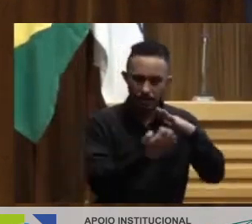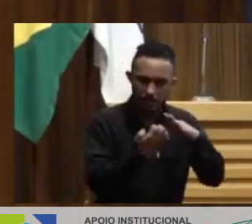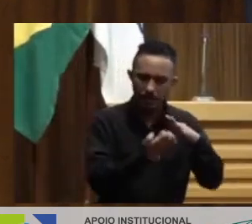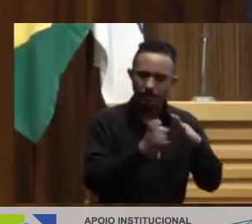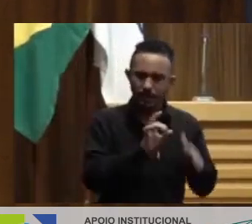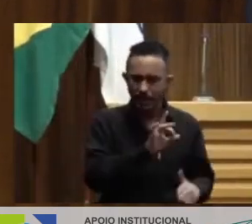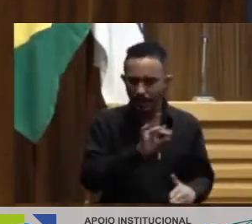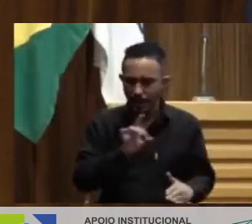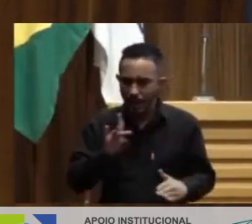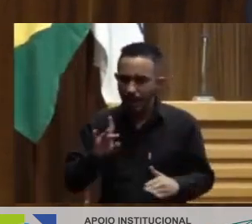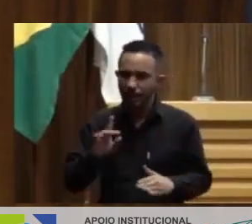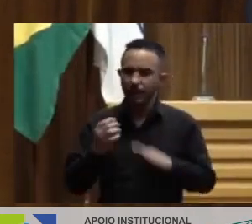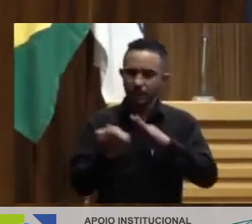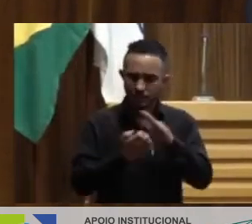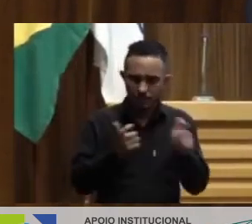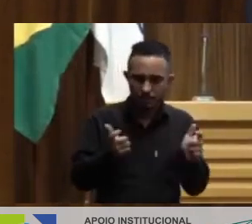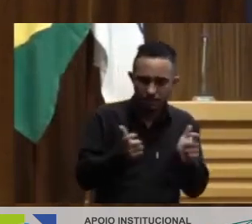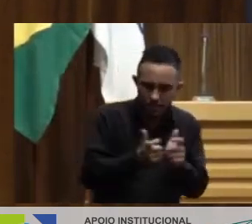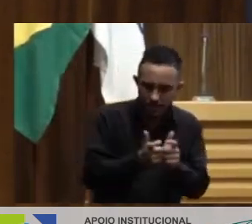e média indústria,